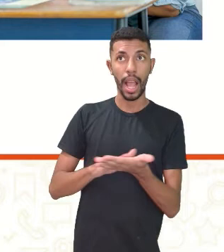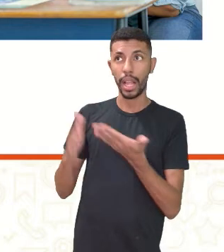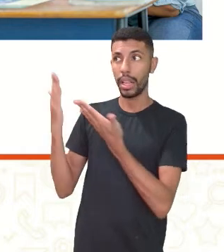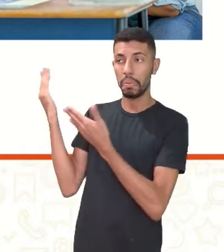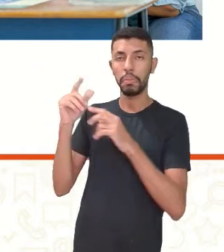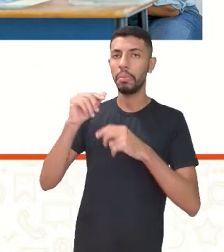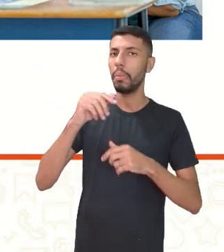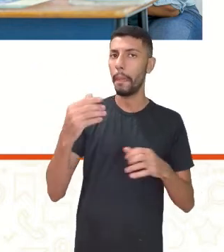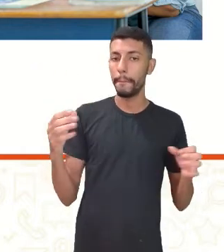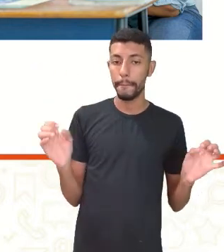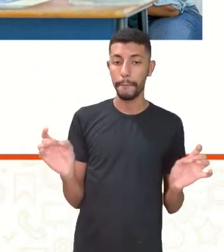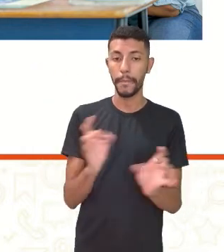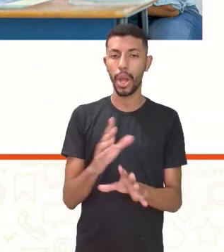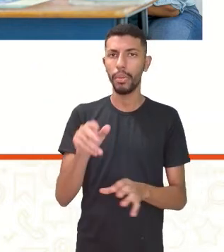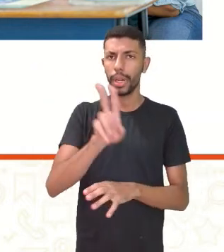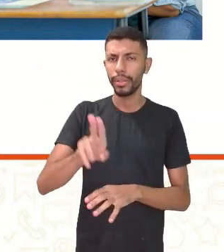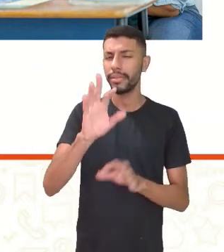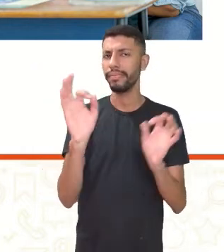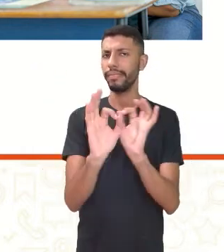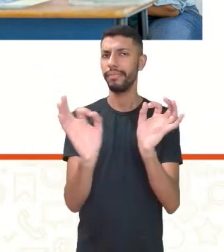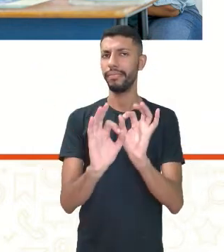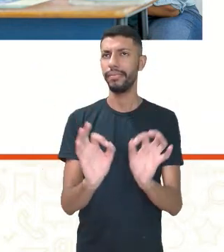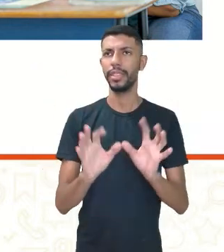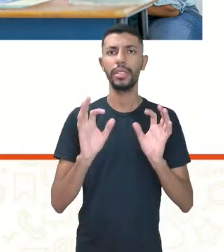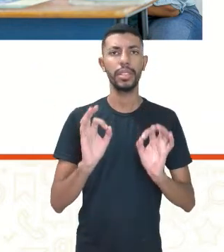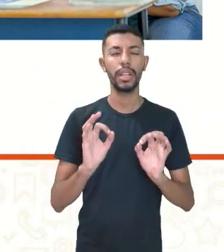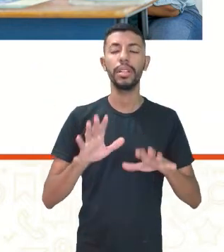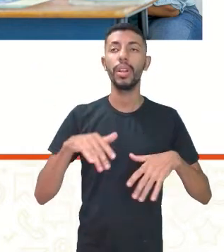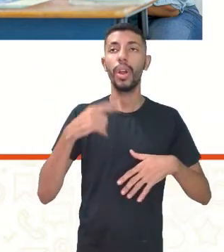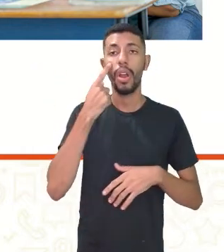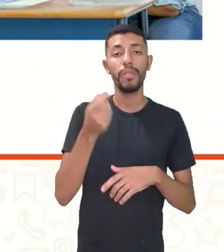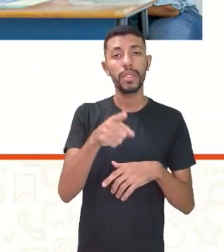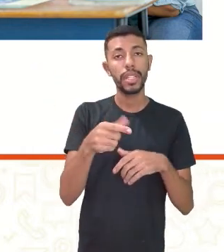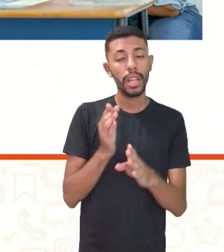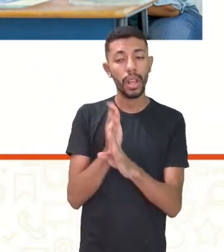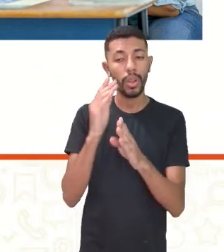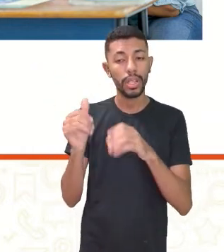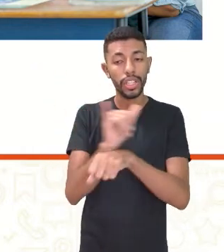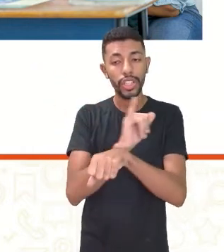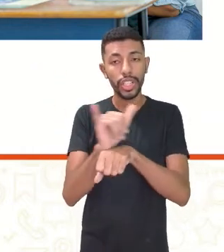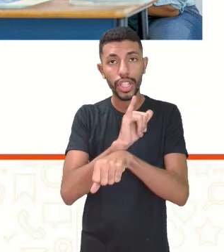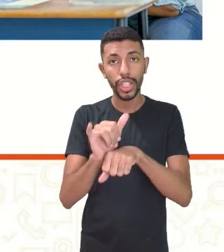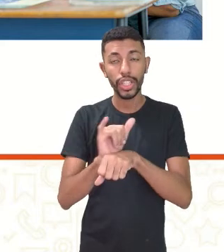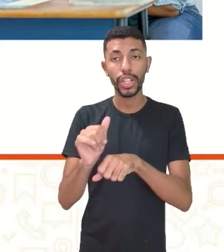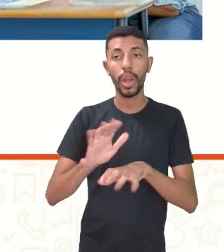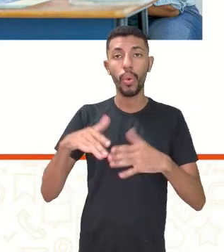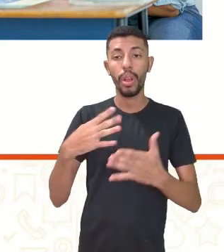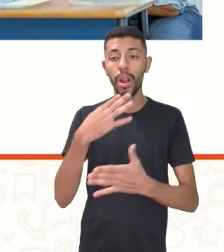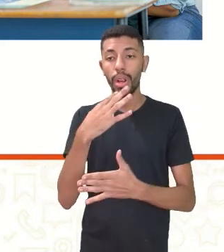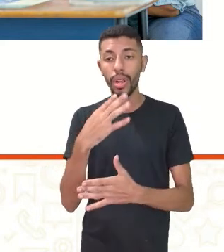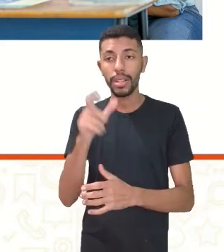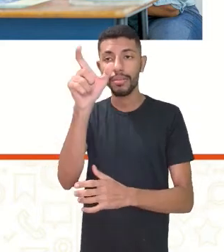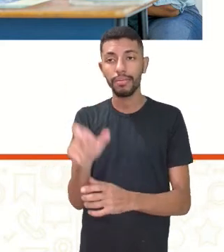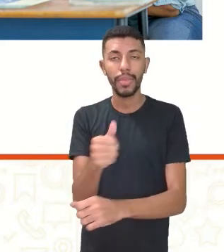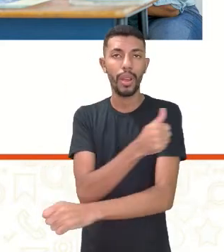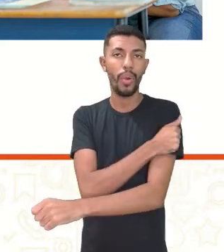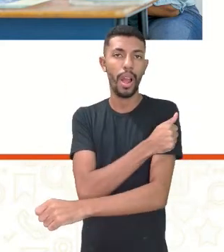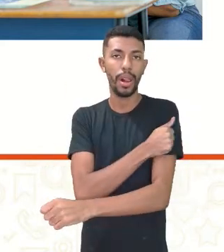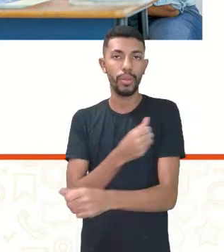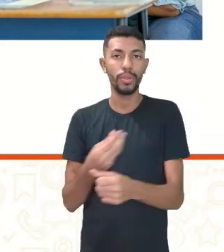ser utilizado. Você vai encontrar as estratégias a partir desse estudante que está convivendo com